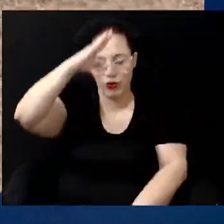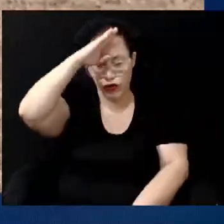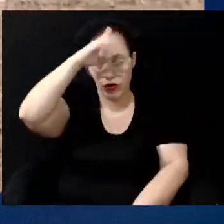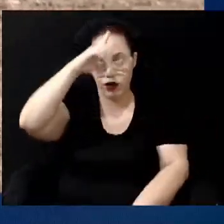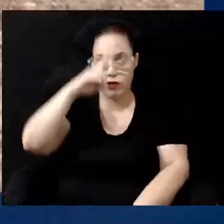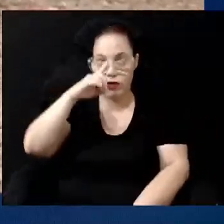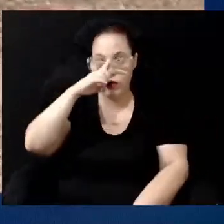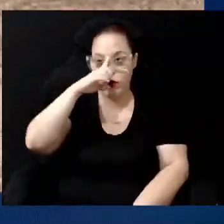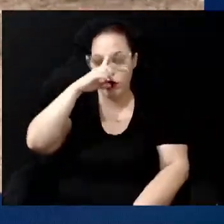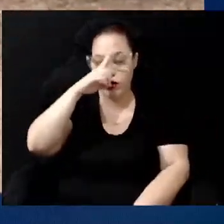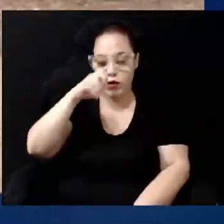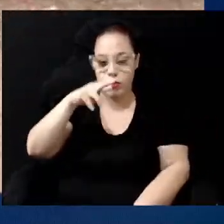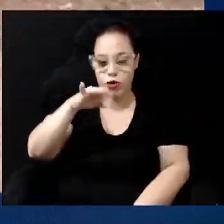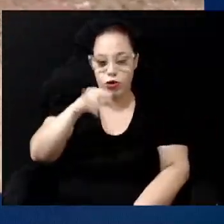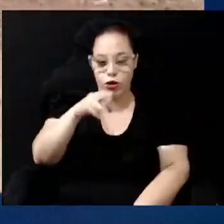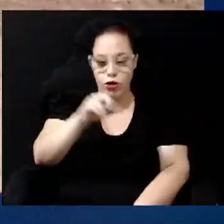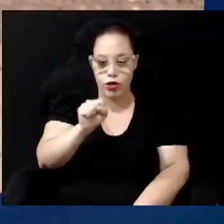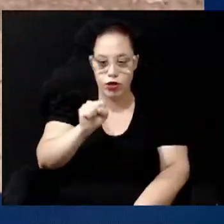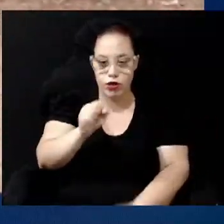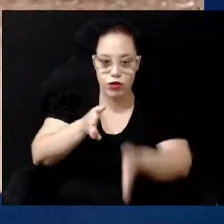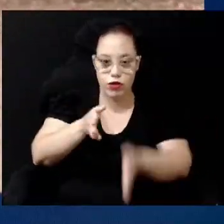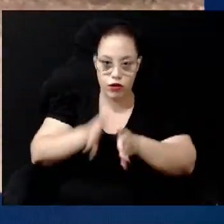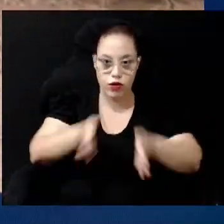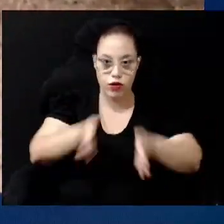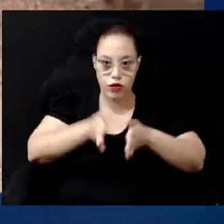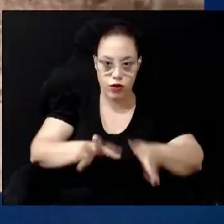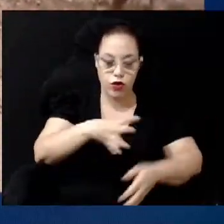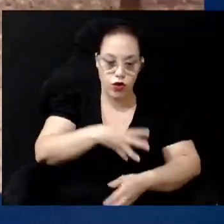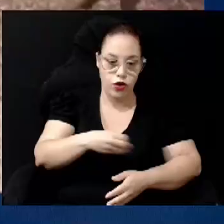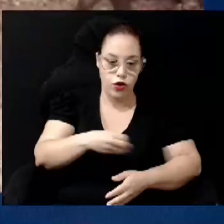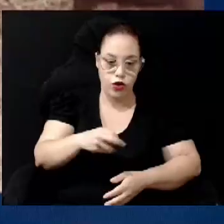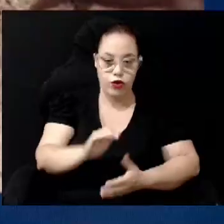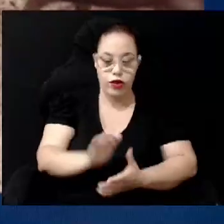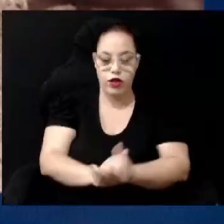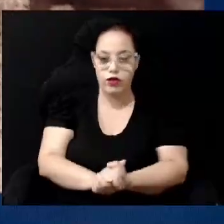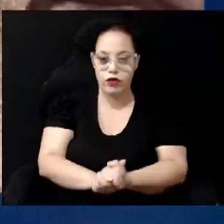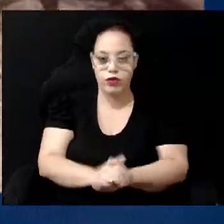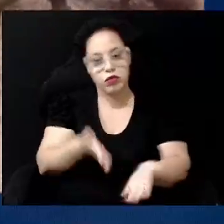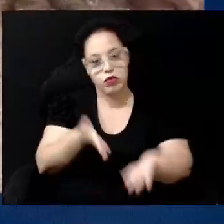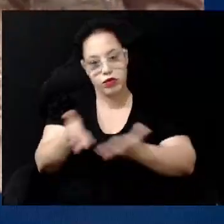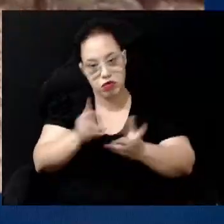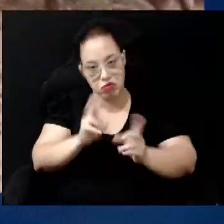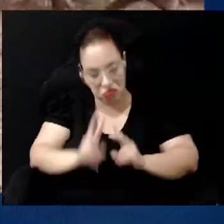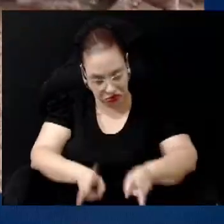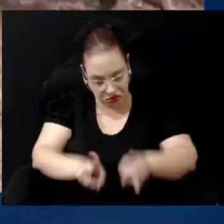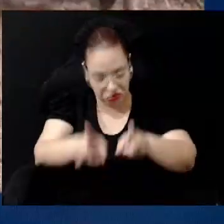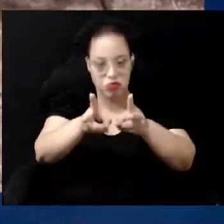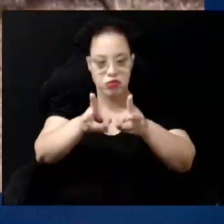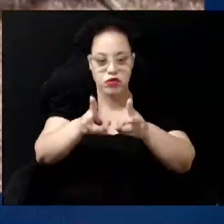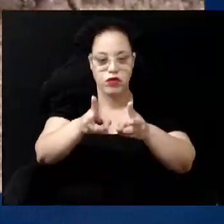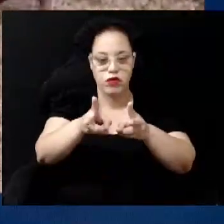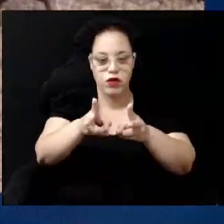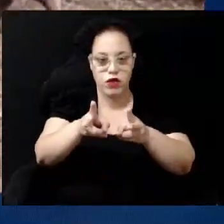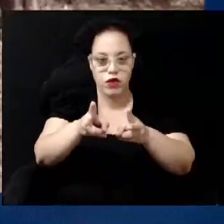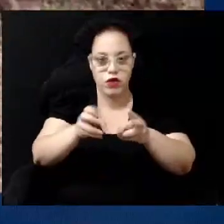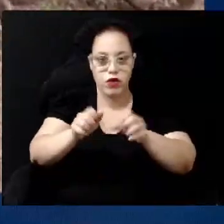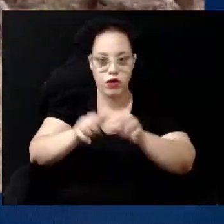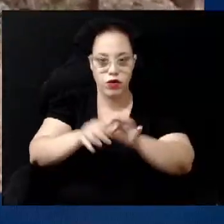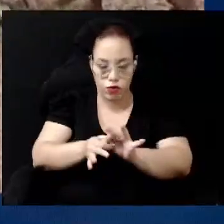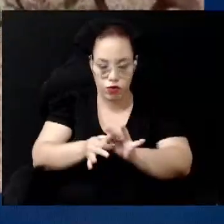da redução de nascimentos de filhotes. O processo segue em andamento com a soltura dos